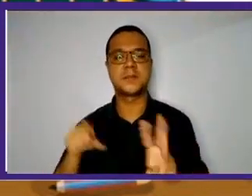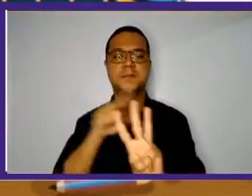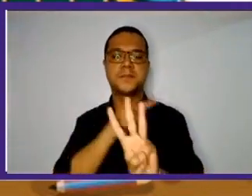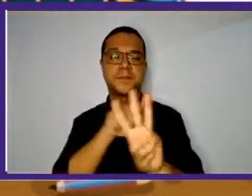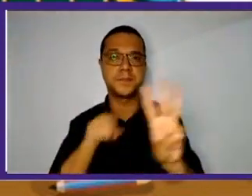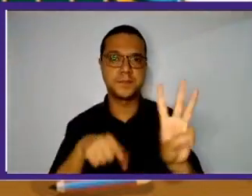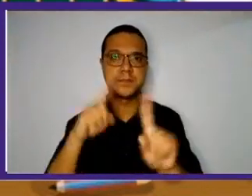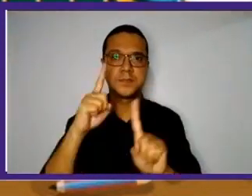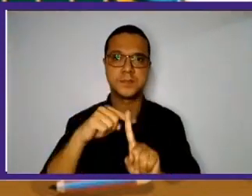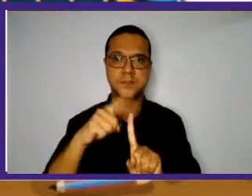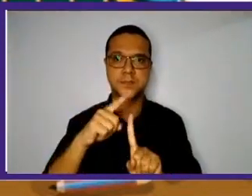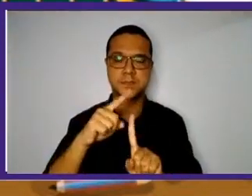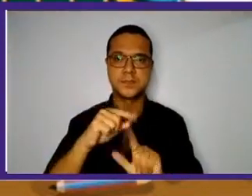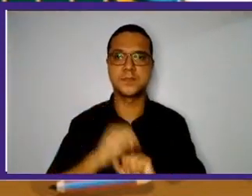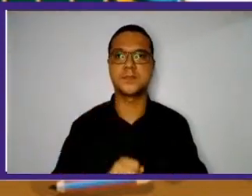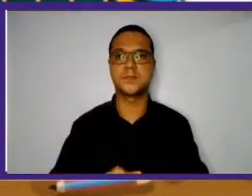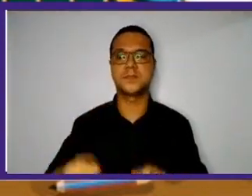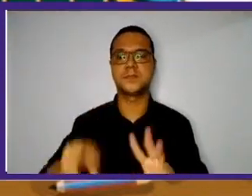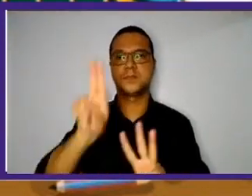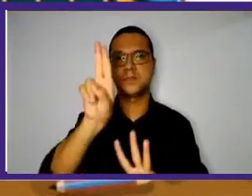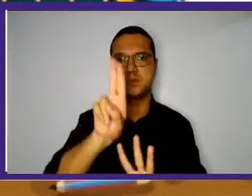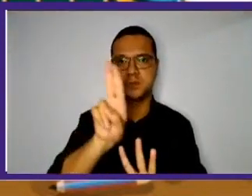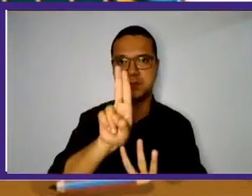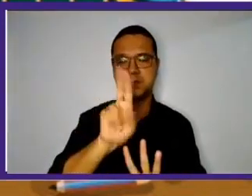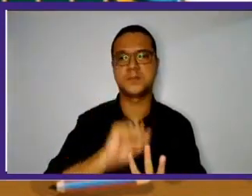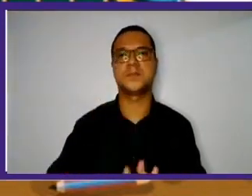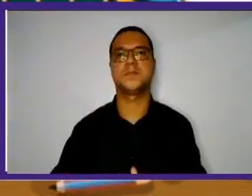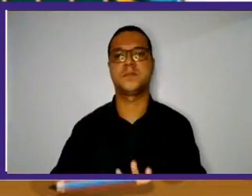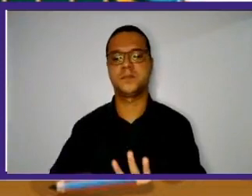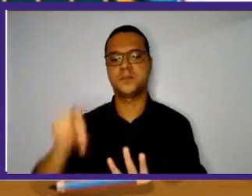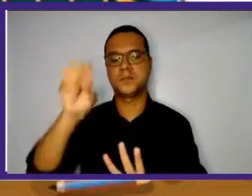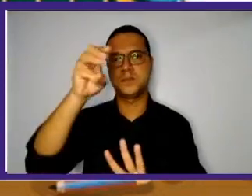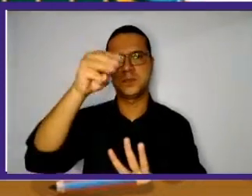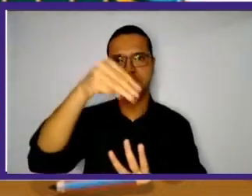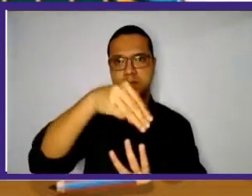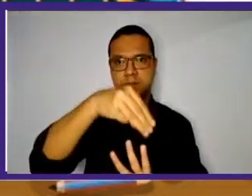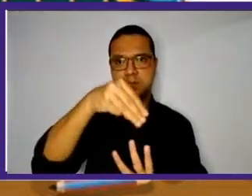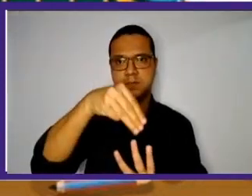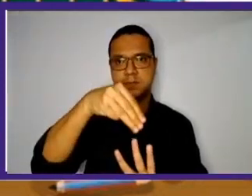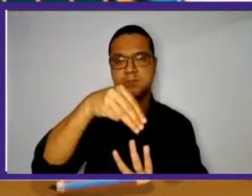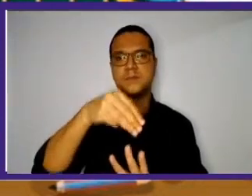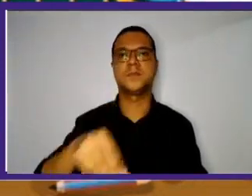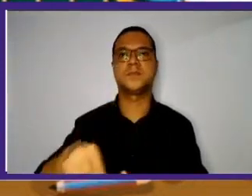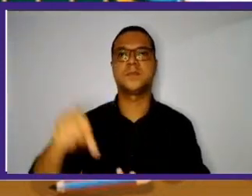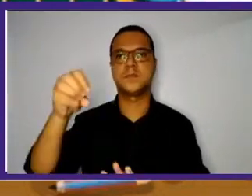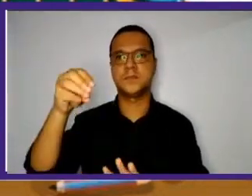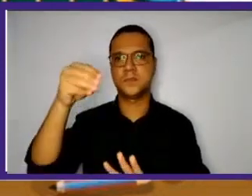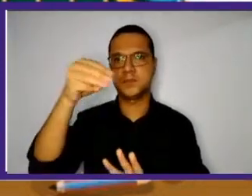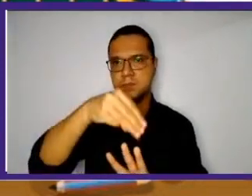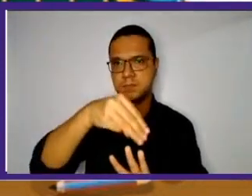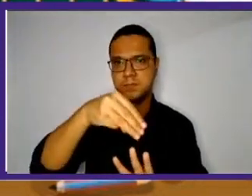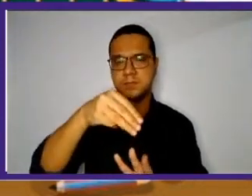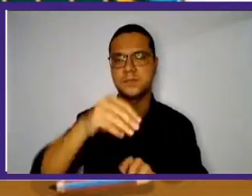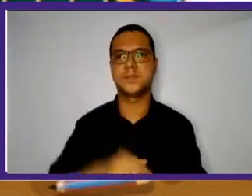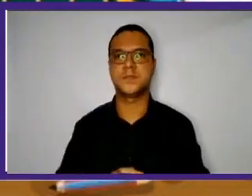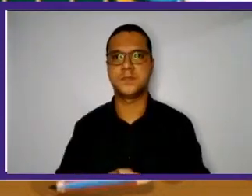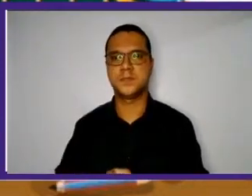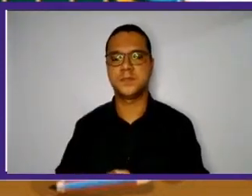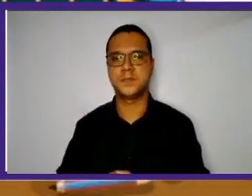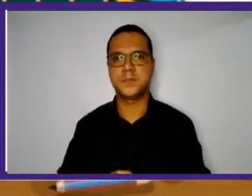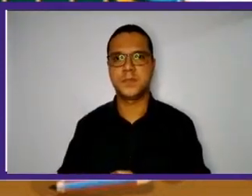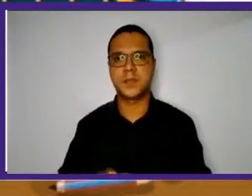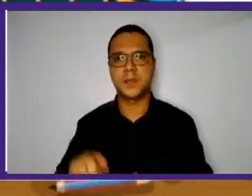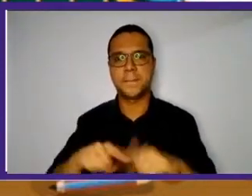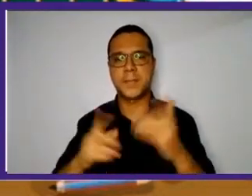Ele tem três classes, a classe das unidades simples, classe dos milhares e a classe dos milhões.